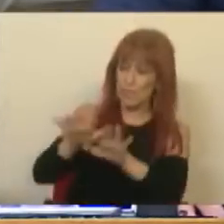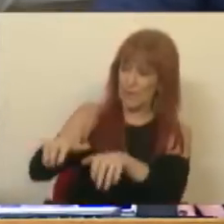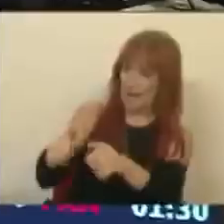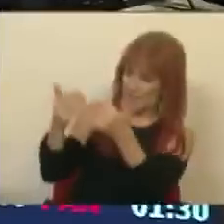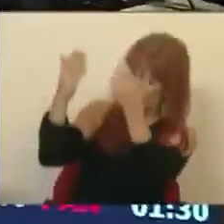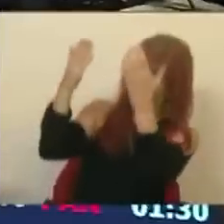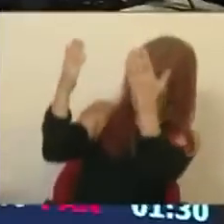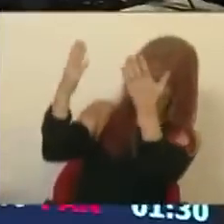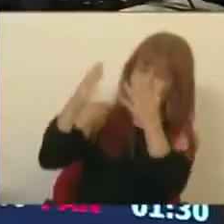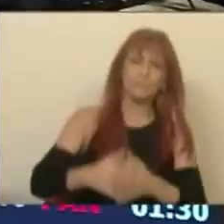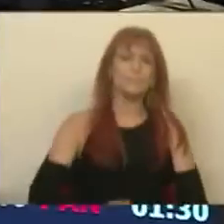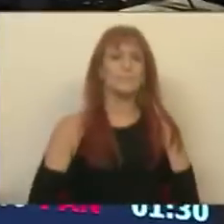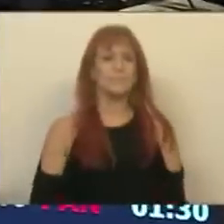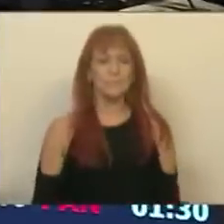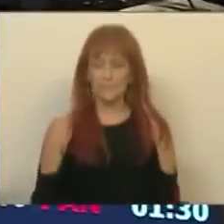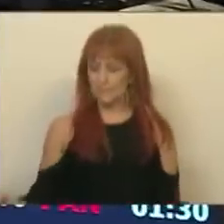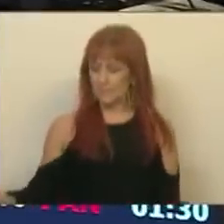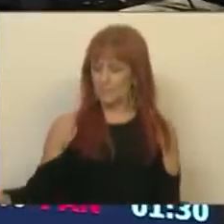Câmara